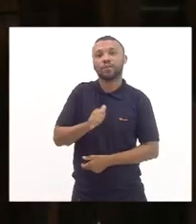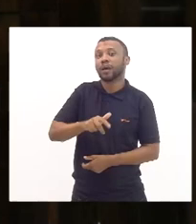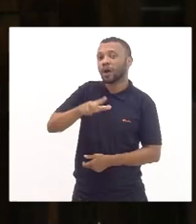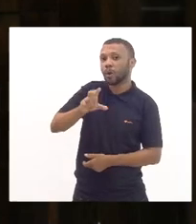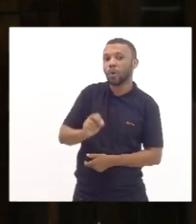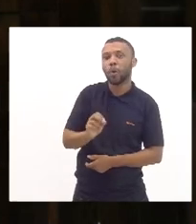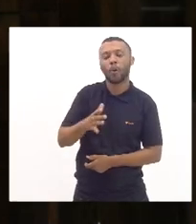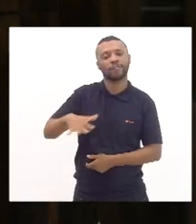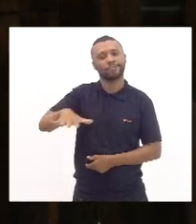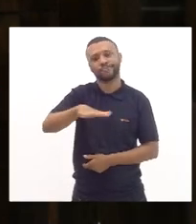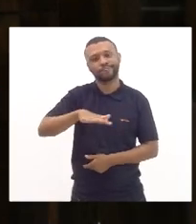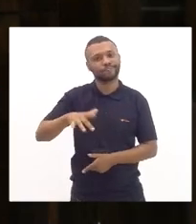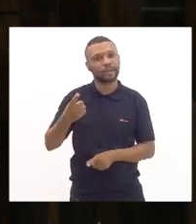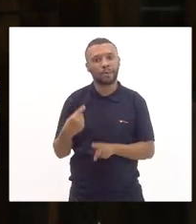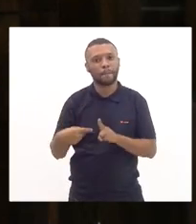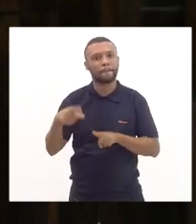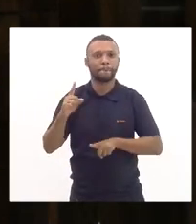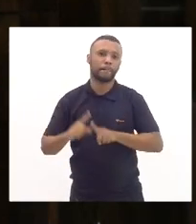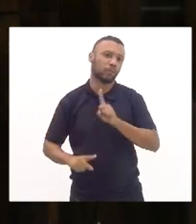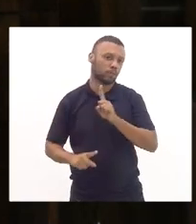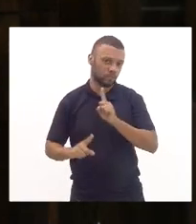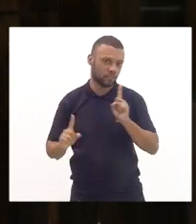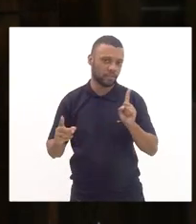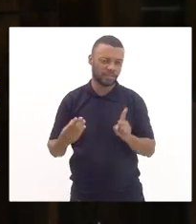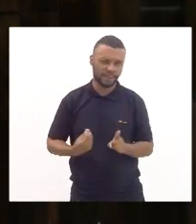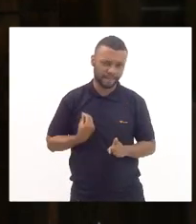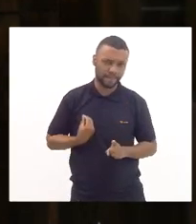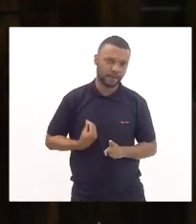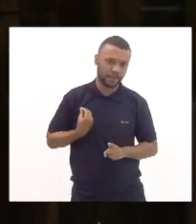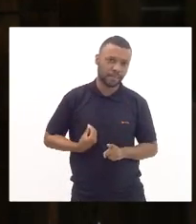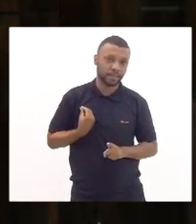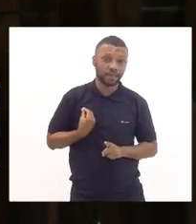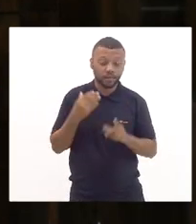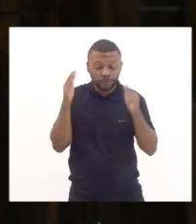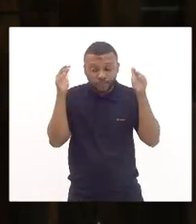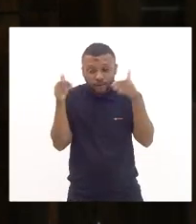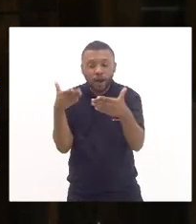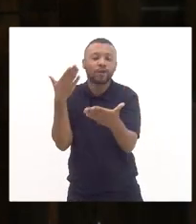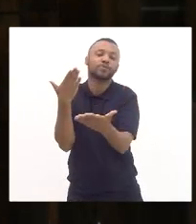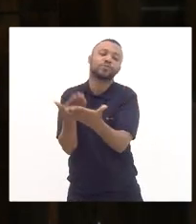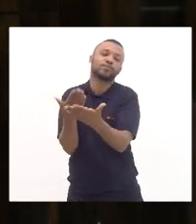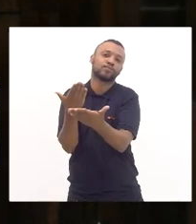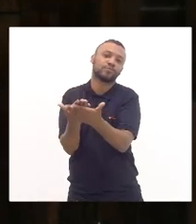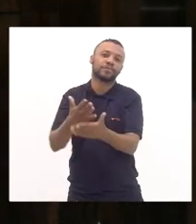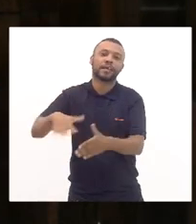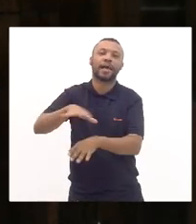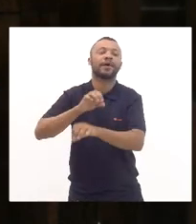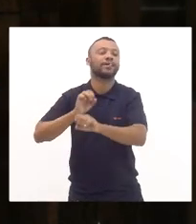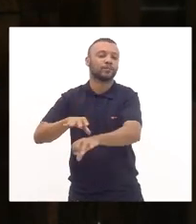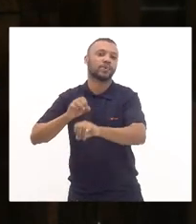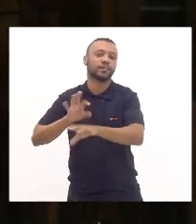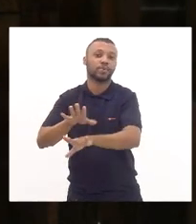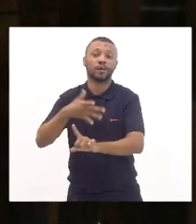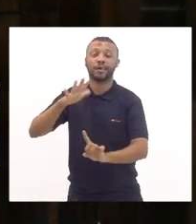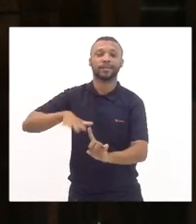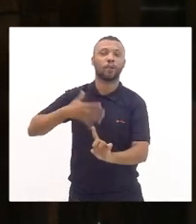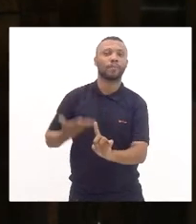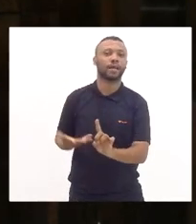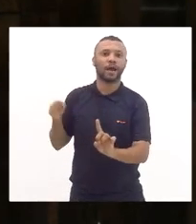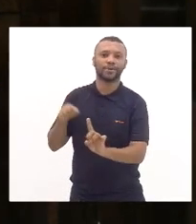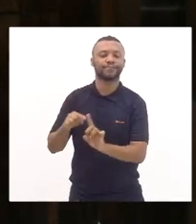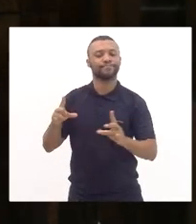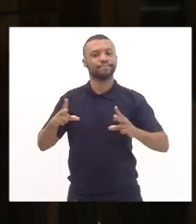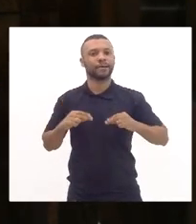e transformou muitas vidas por meio do estudo, da educação. Então, essa homenagem é merecida,